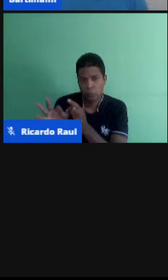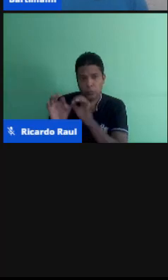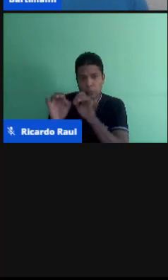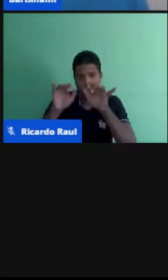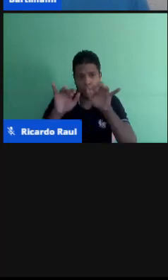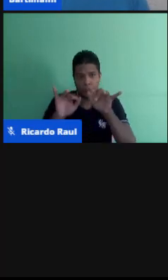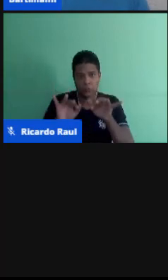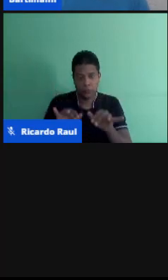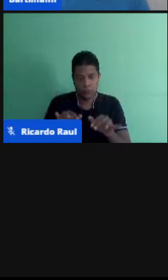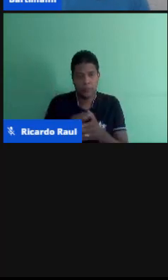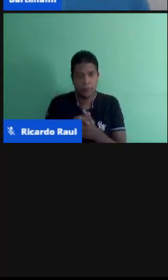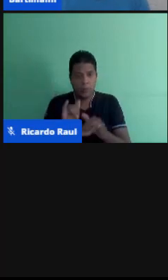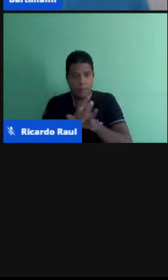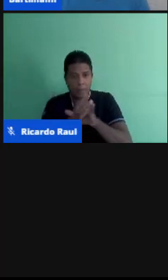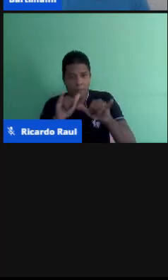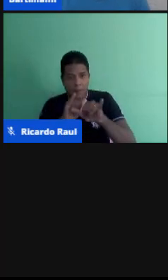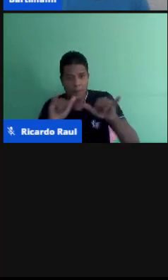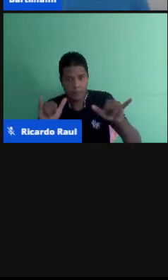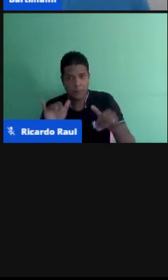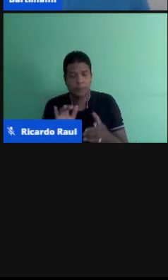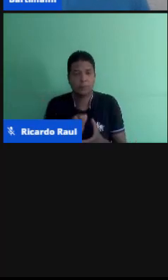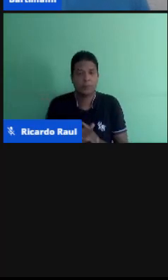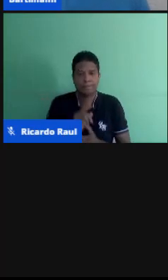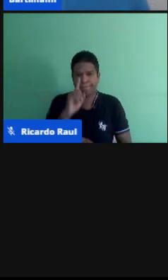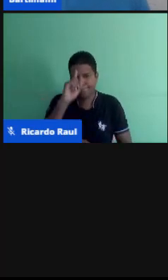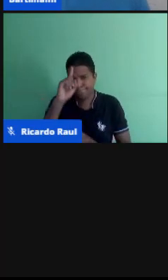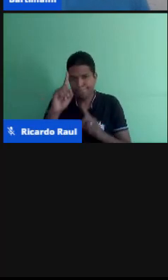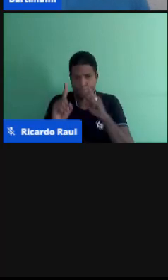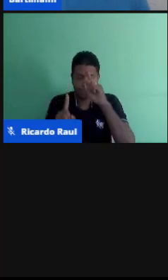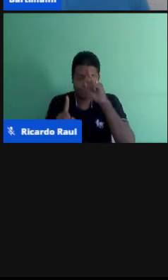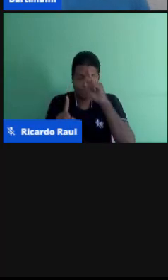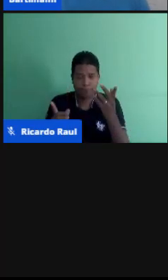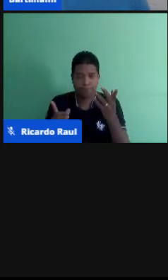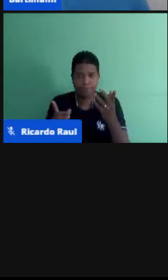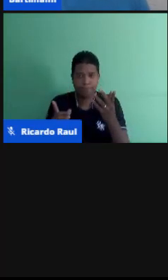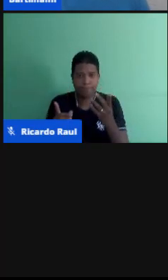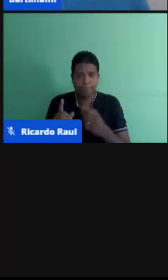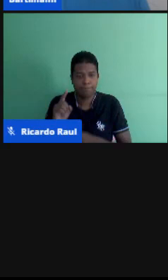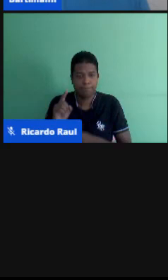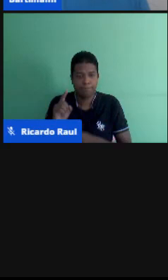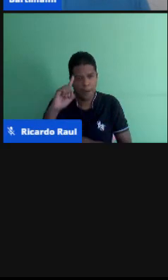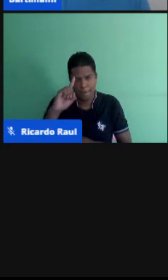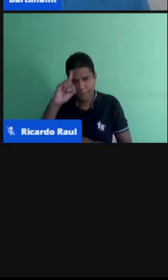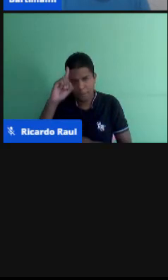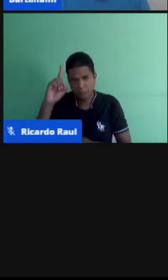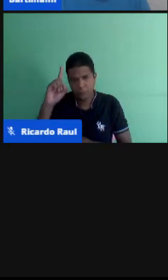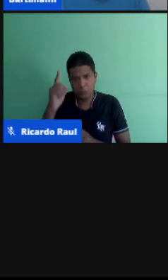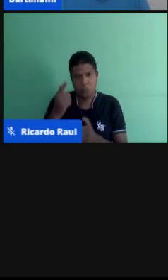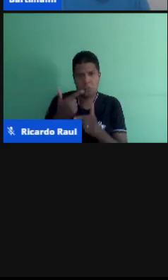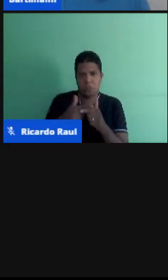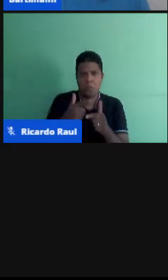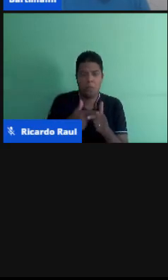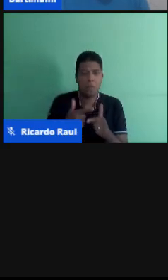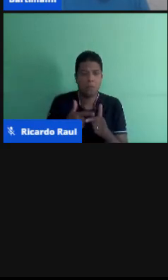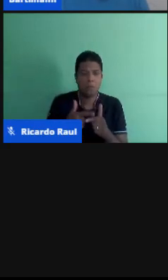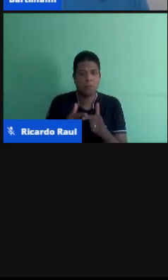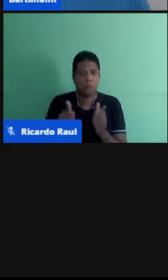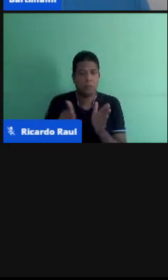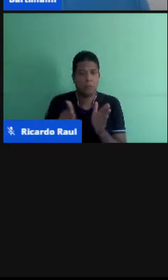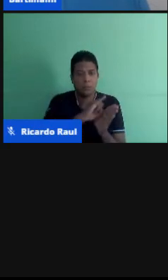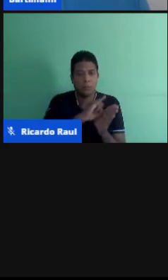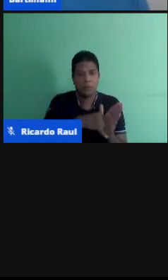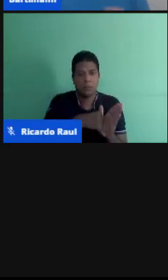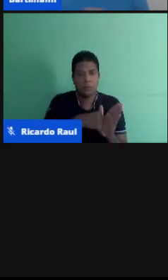de informação. A partir dessa tomada de decisão, ou desse levantamento de um possível problema para a execução do